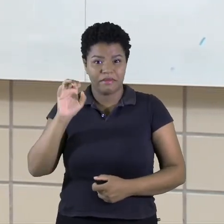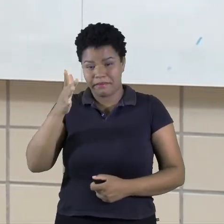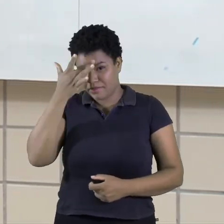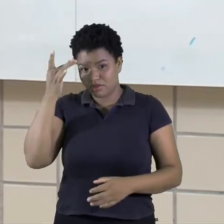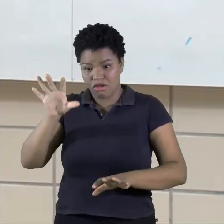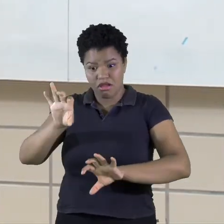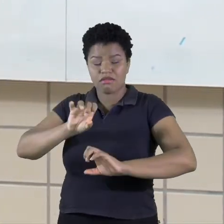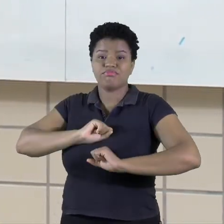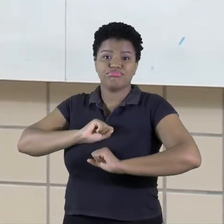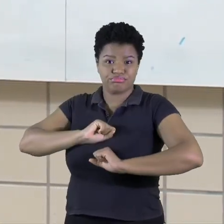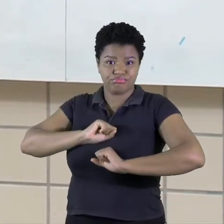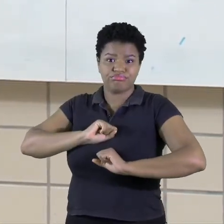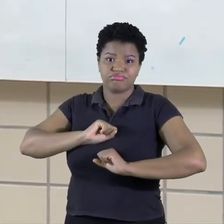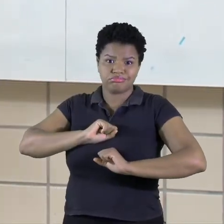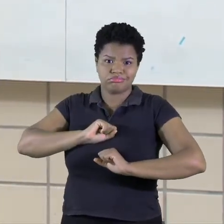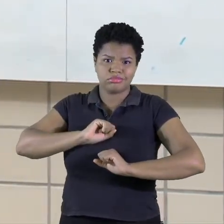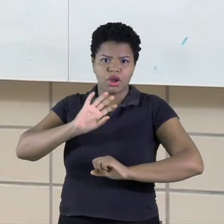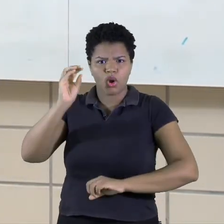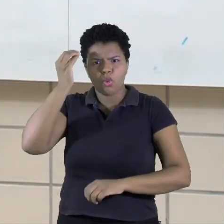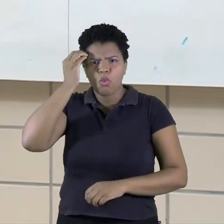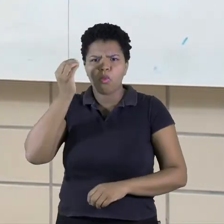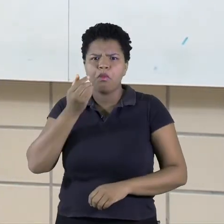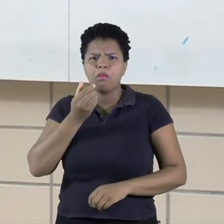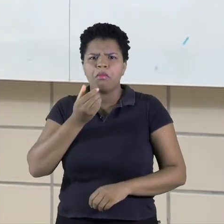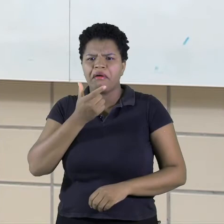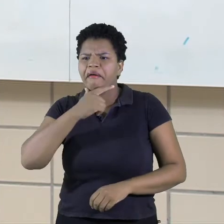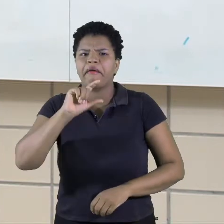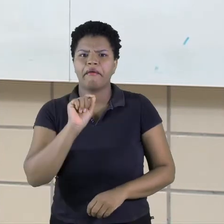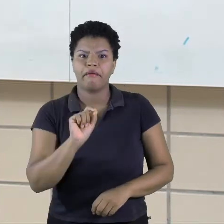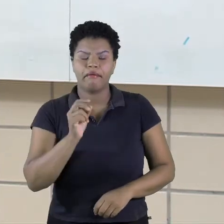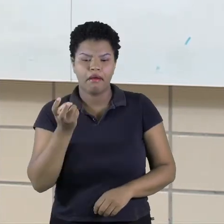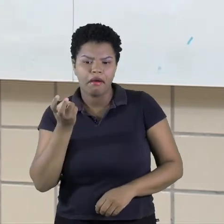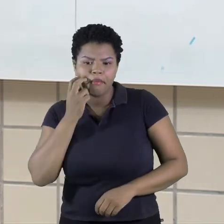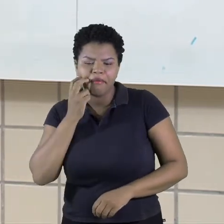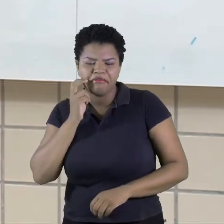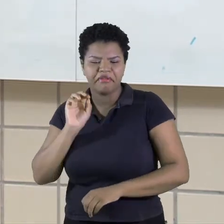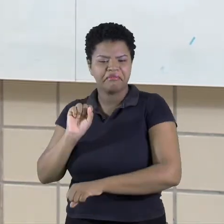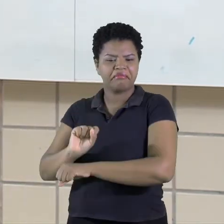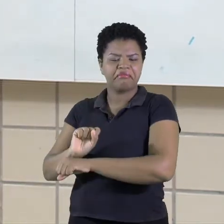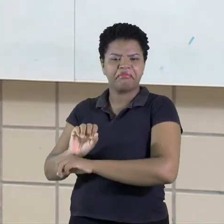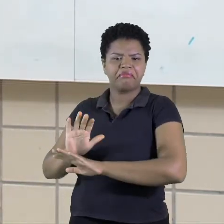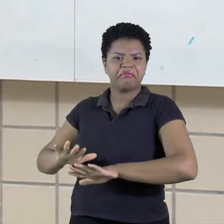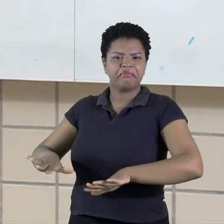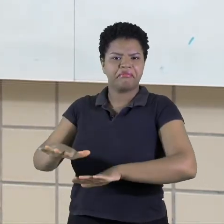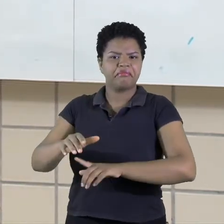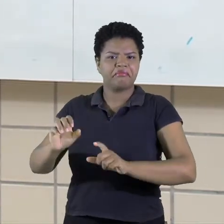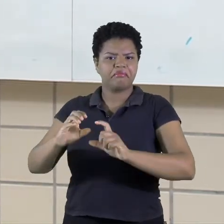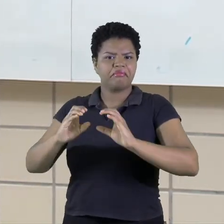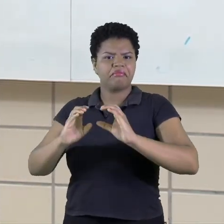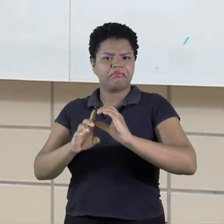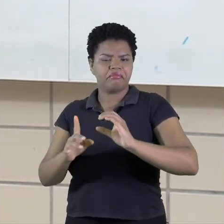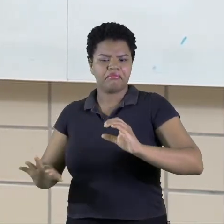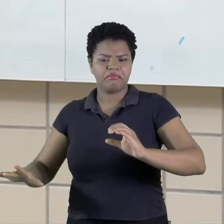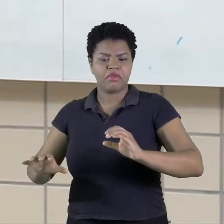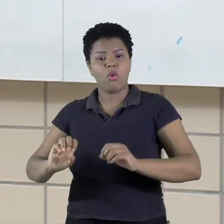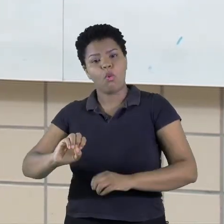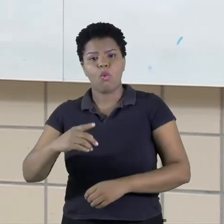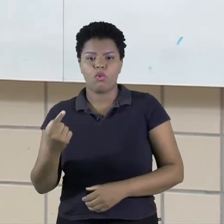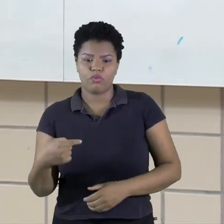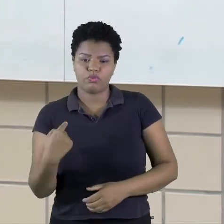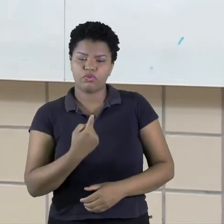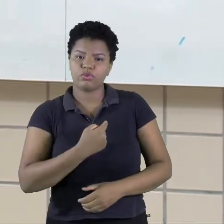contaminado? Isso seria culpa quem? Da capivara, que está lá quietinha no Sazamar, ou culpa nossa que nós estamos no local, no habitat natural